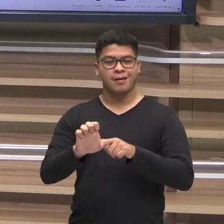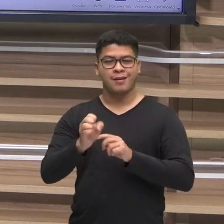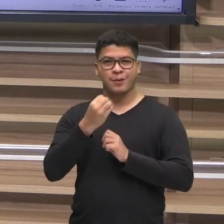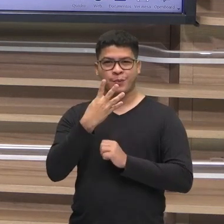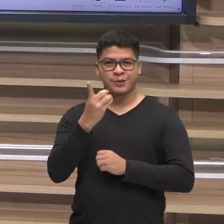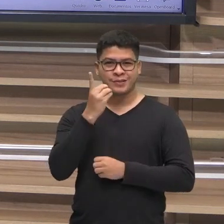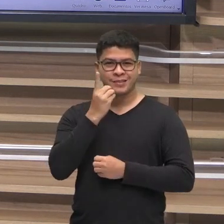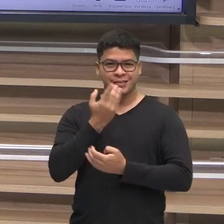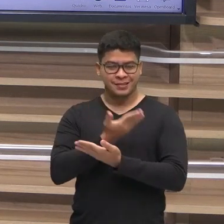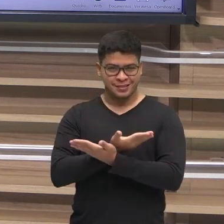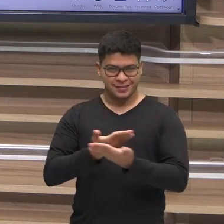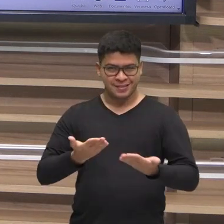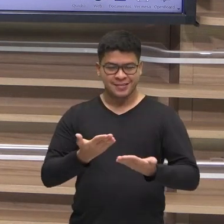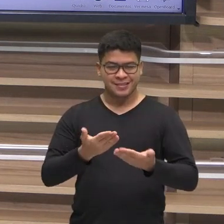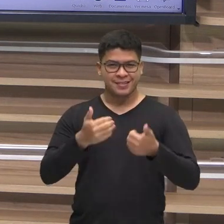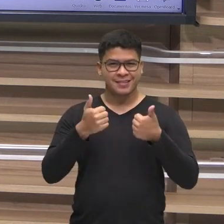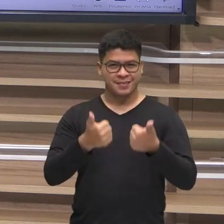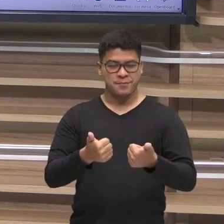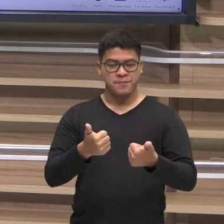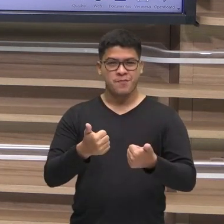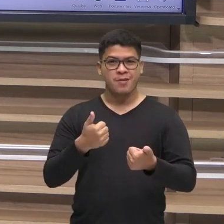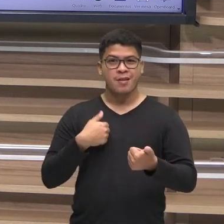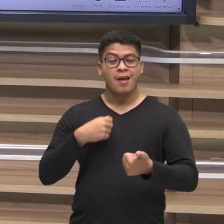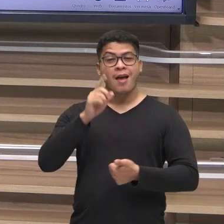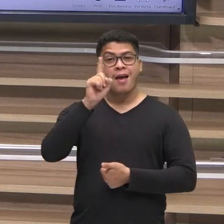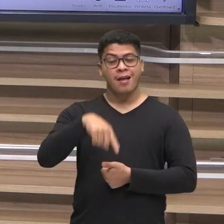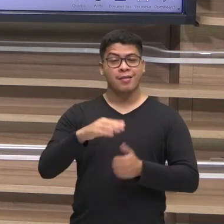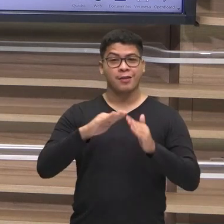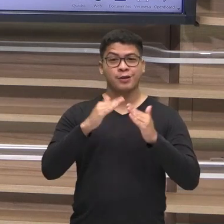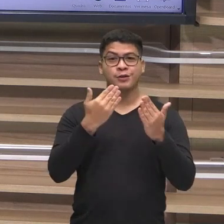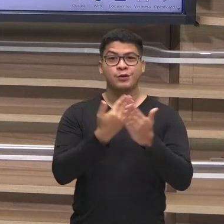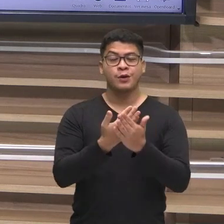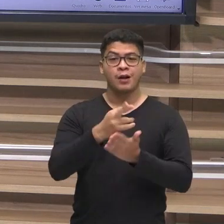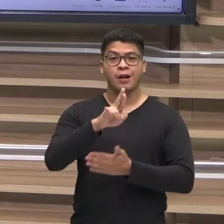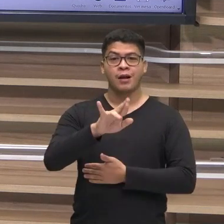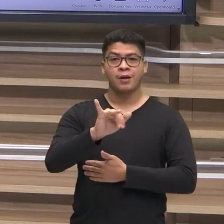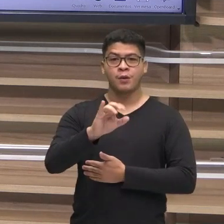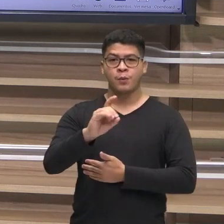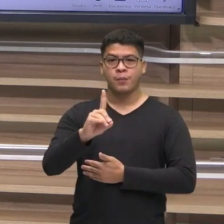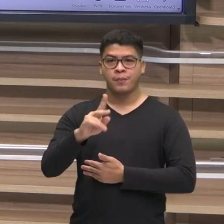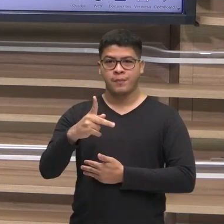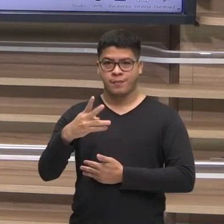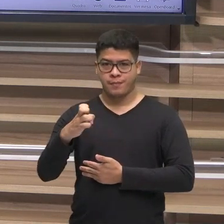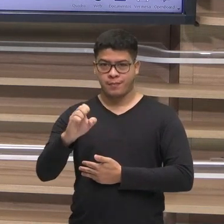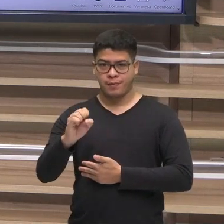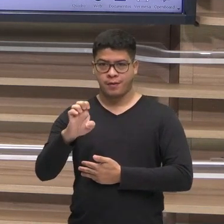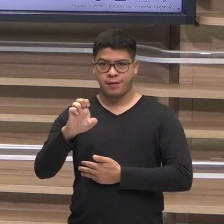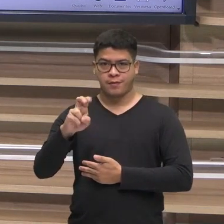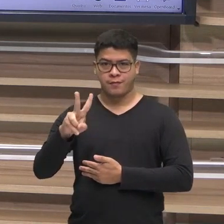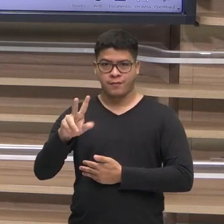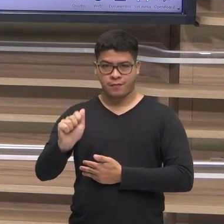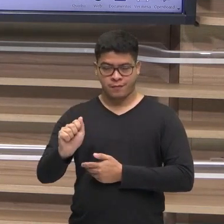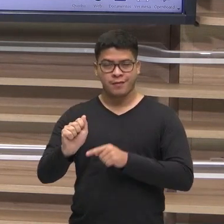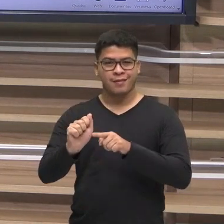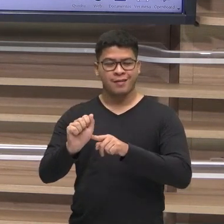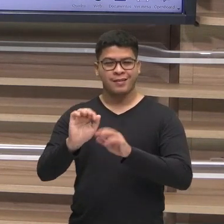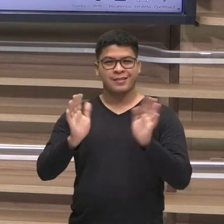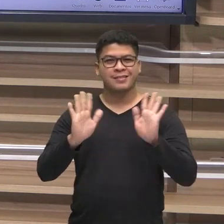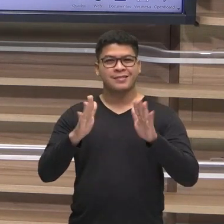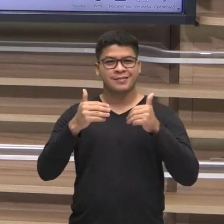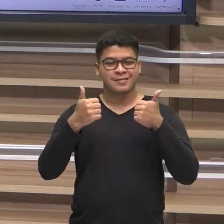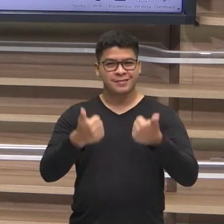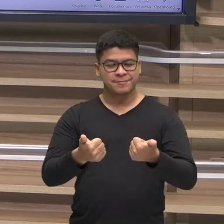morning. Gabriele, lá da Escola Estadual Rio Preto da Eva. Olha só que legal. Hello para todos dessa